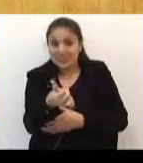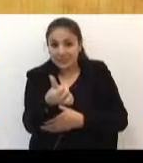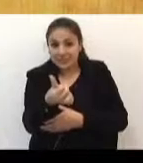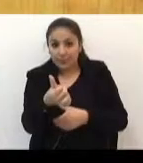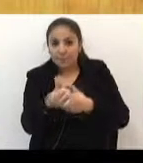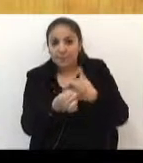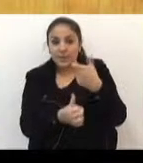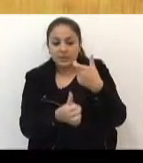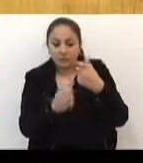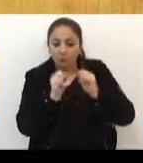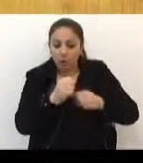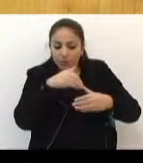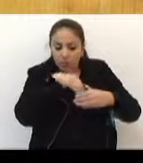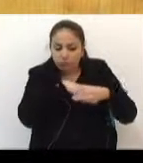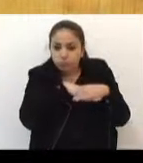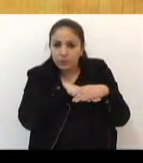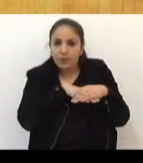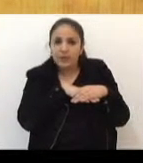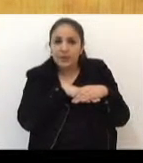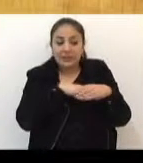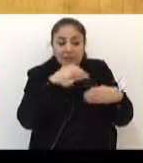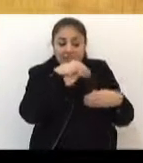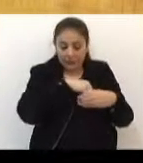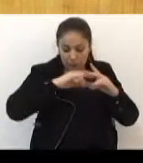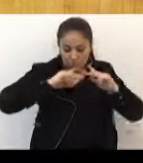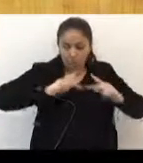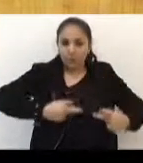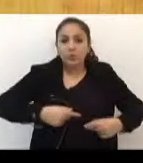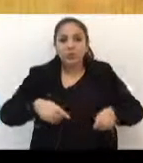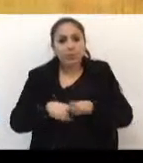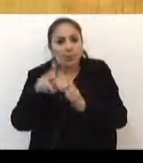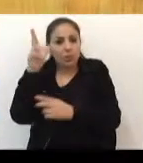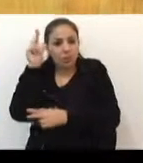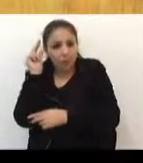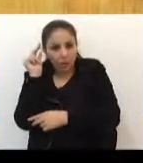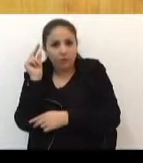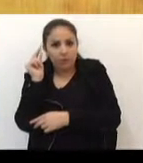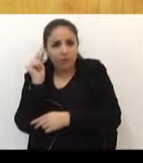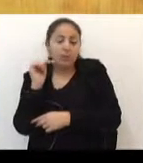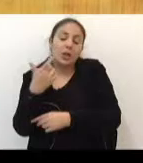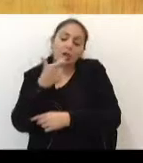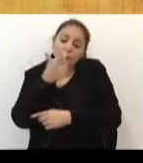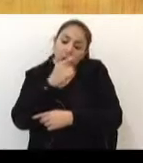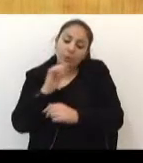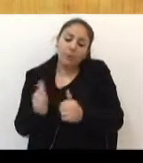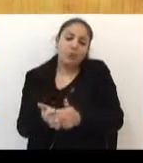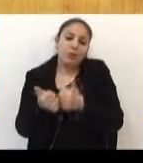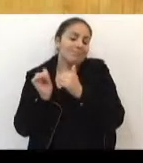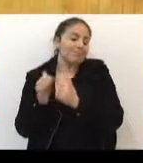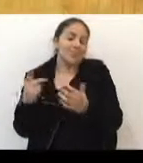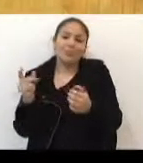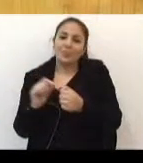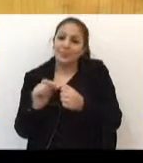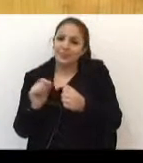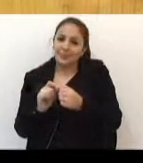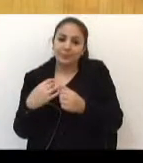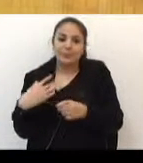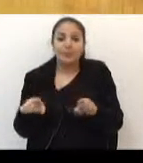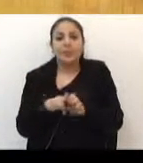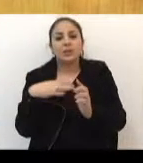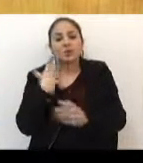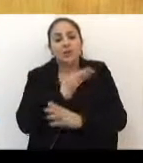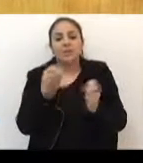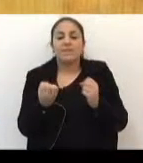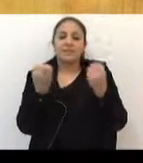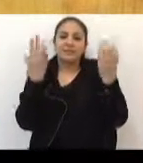de precaução nós achamos por bem aqui em Passo Fundo não ocorrer. E para nós comemorarmos o Dia do